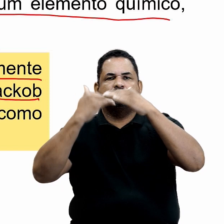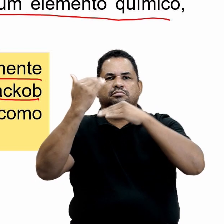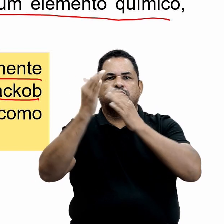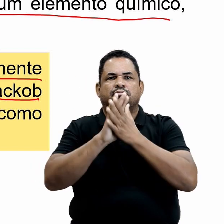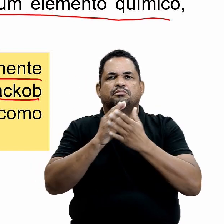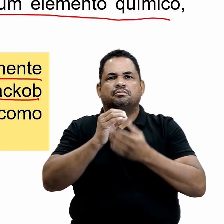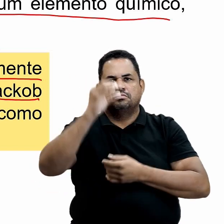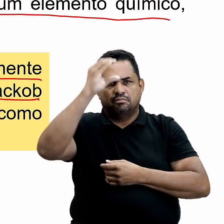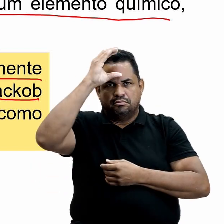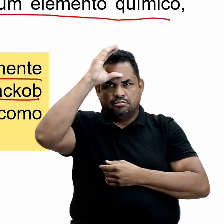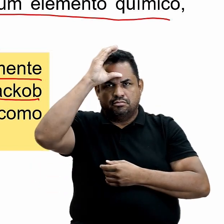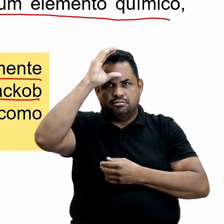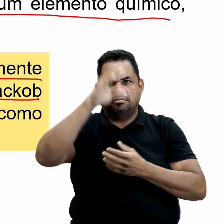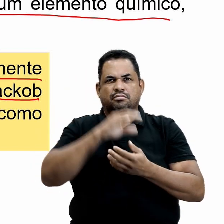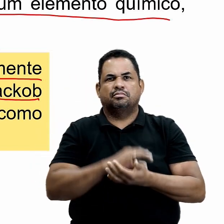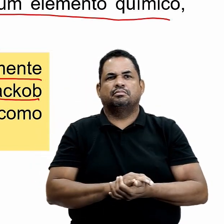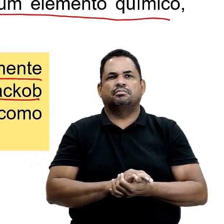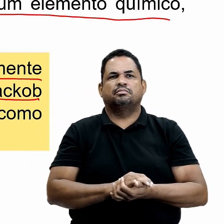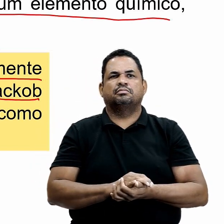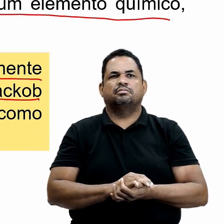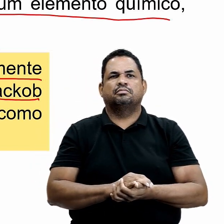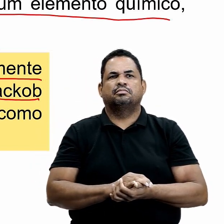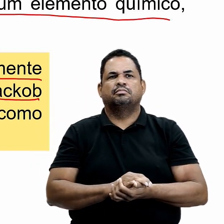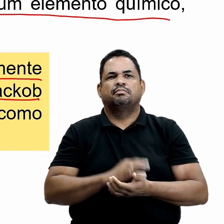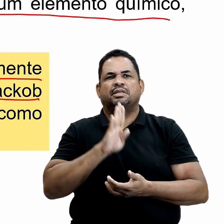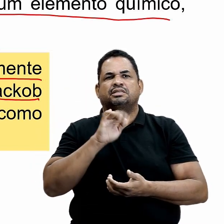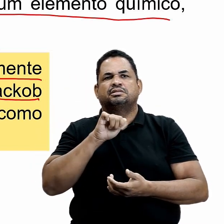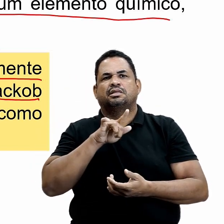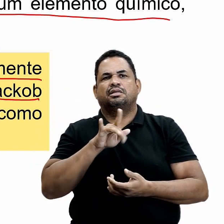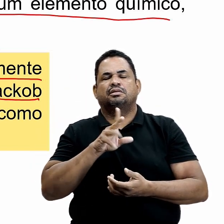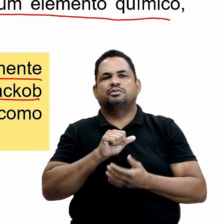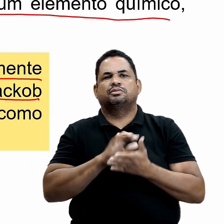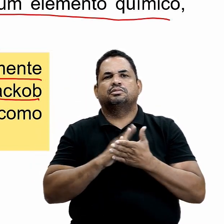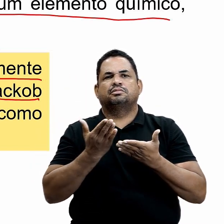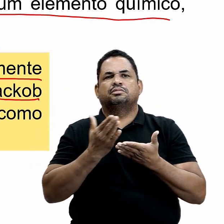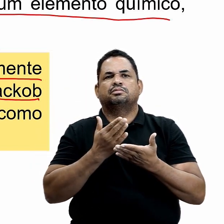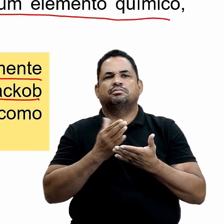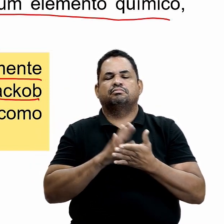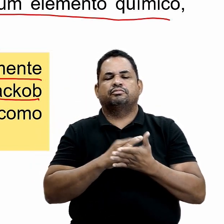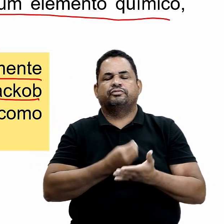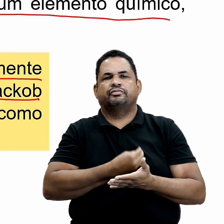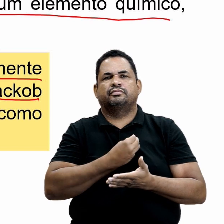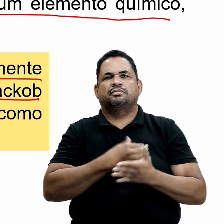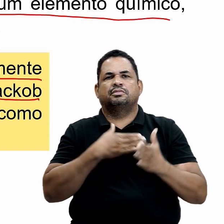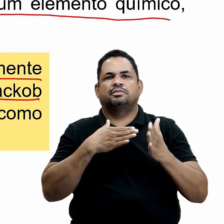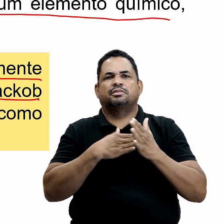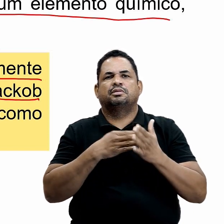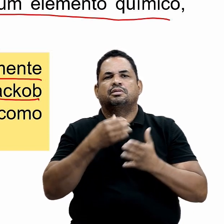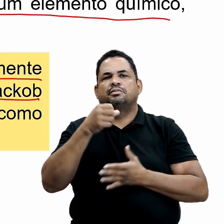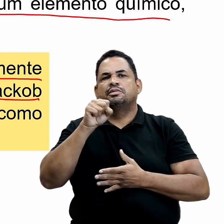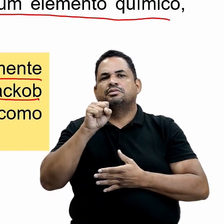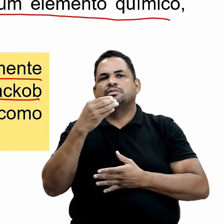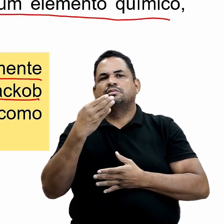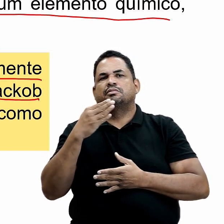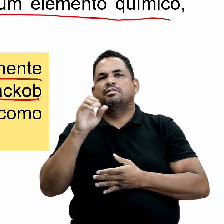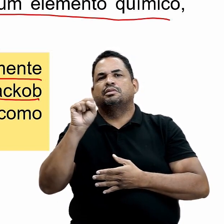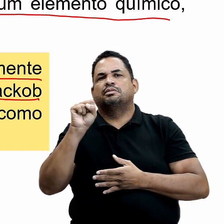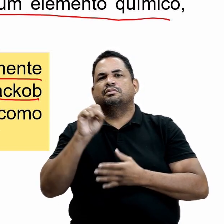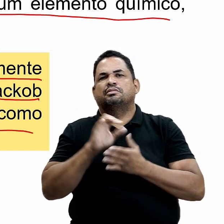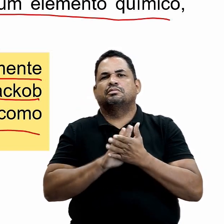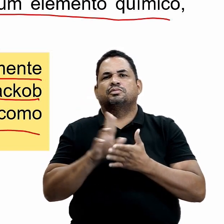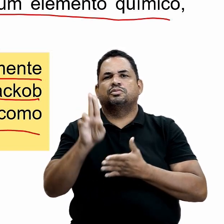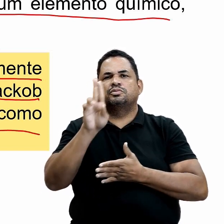então Berzelius, agora que viveu até 1848,